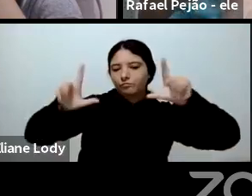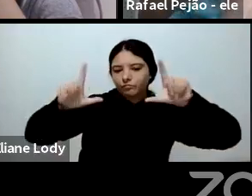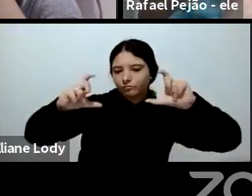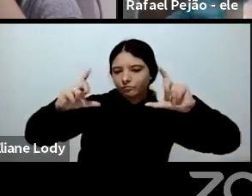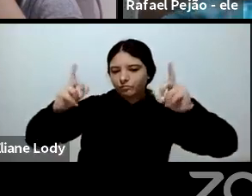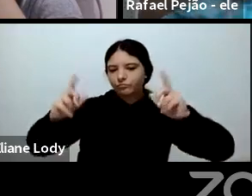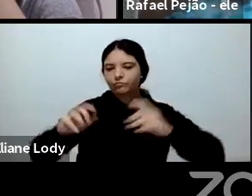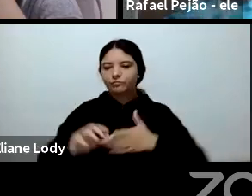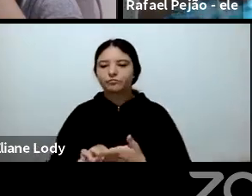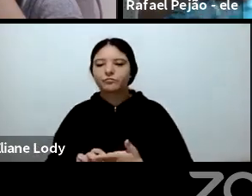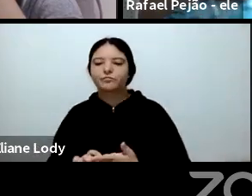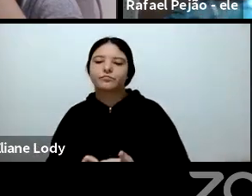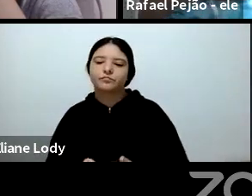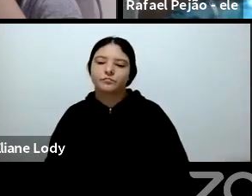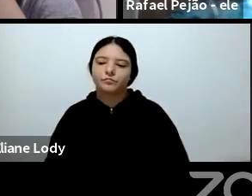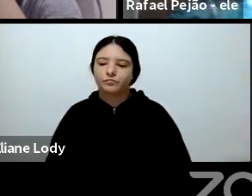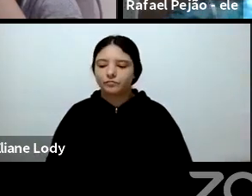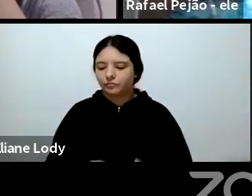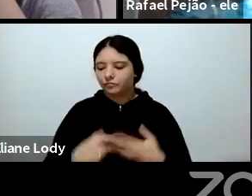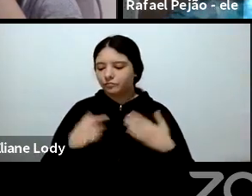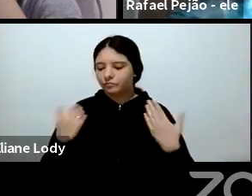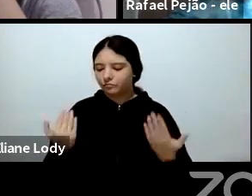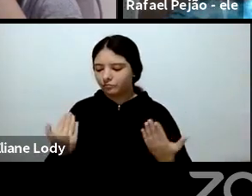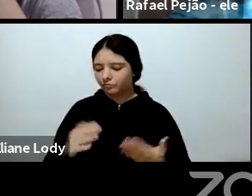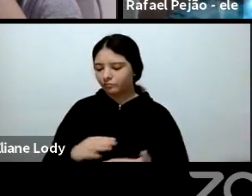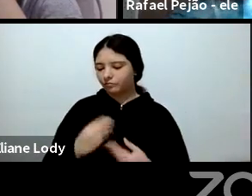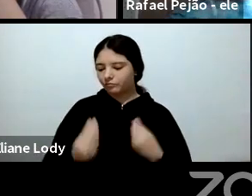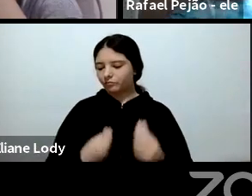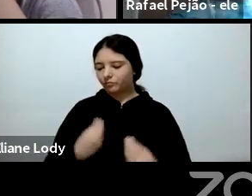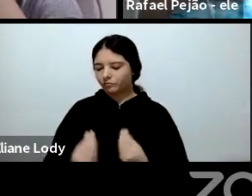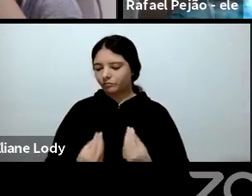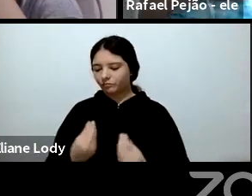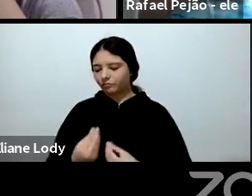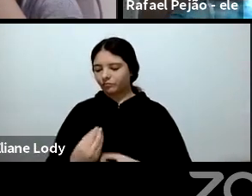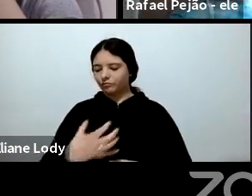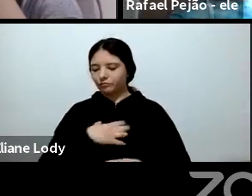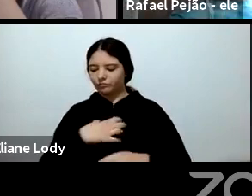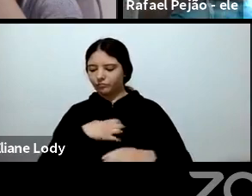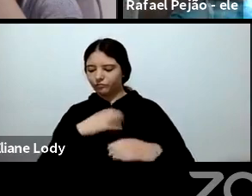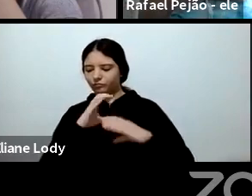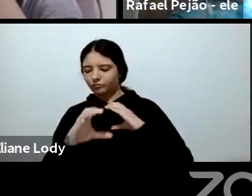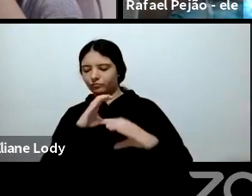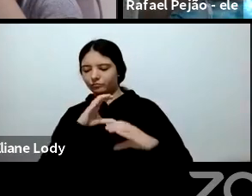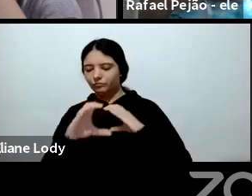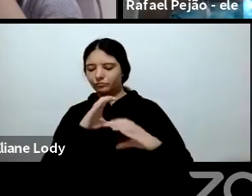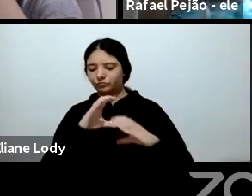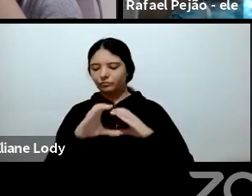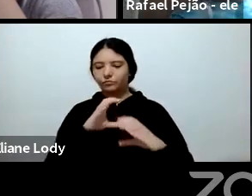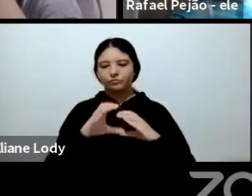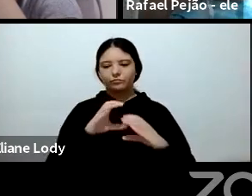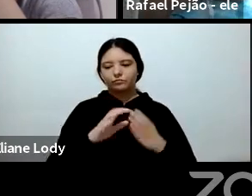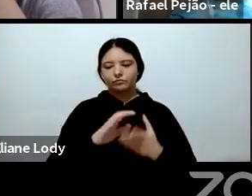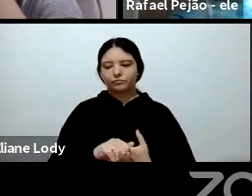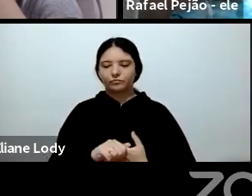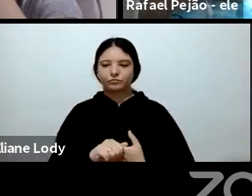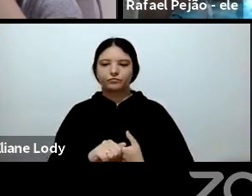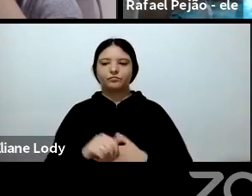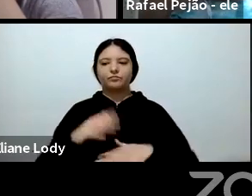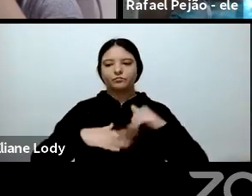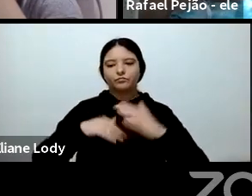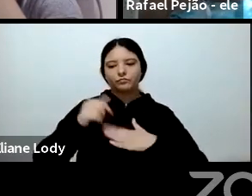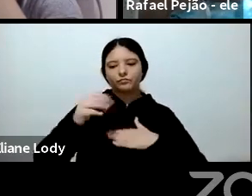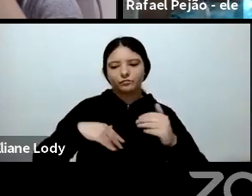Então, como que esses modos de comunicação são encadeados em práticas de